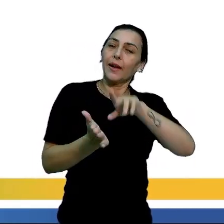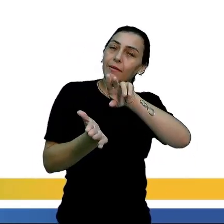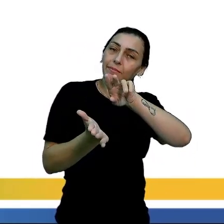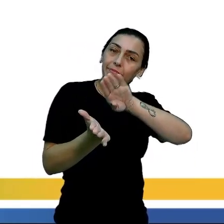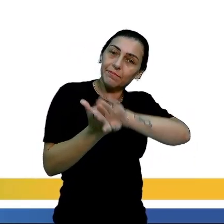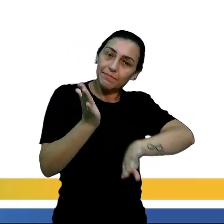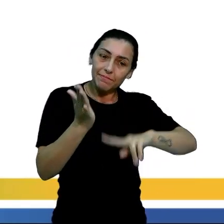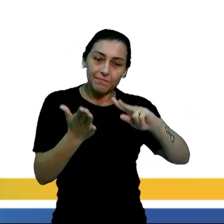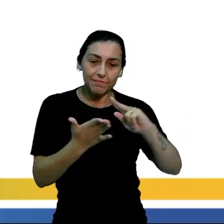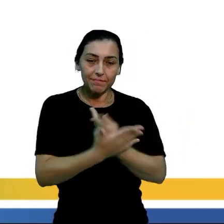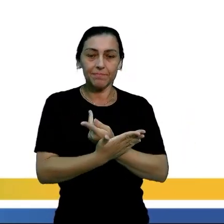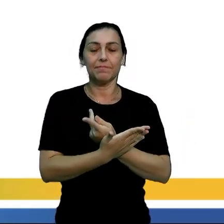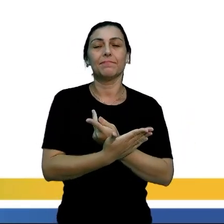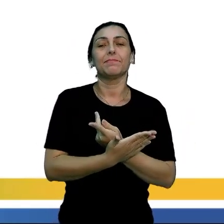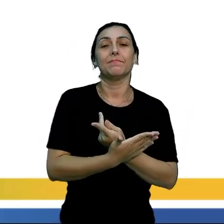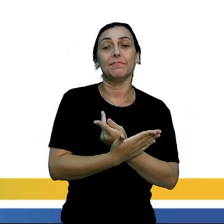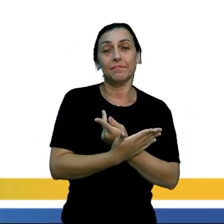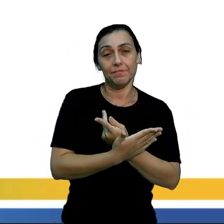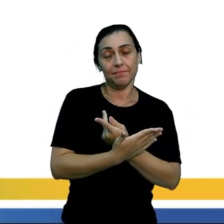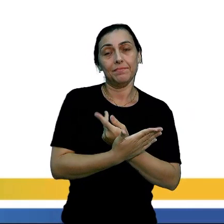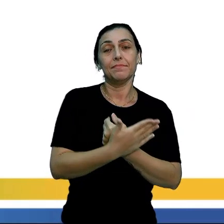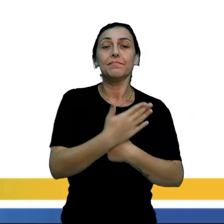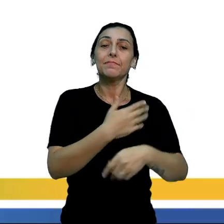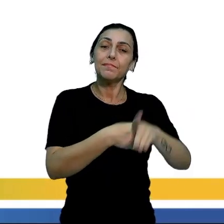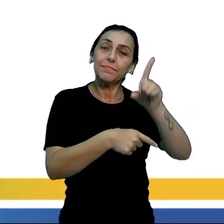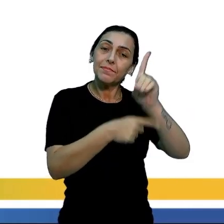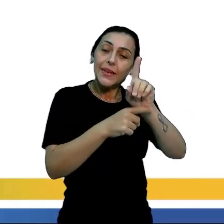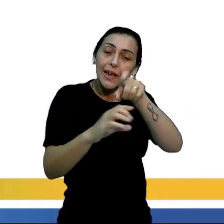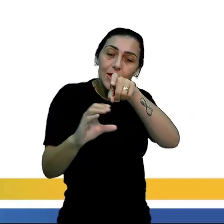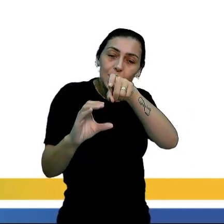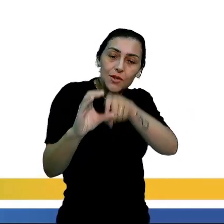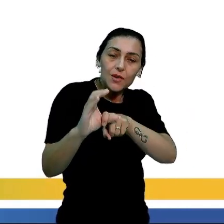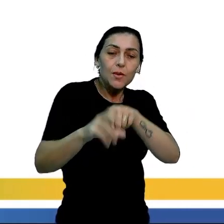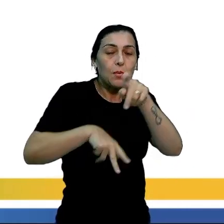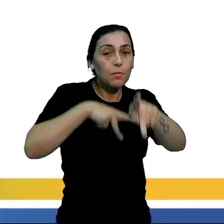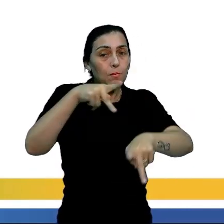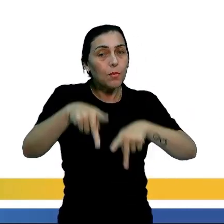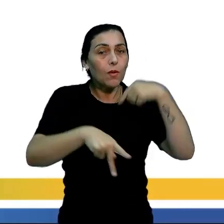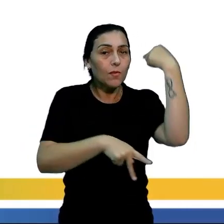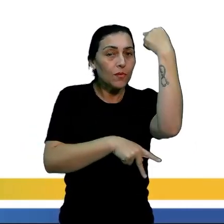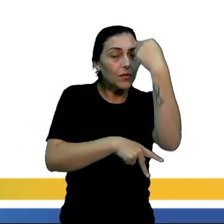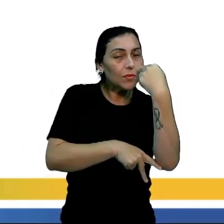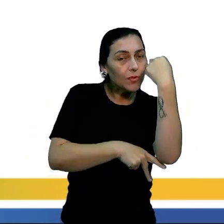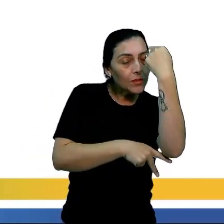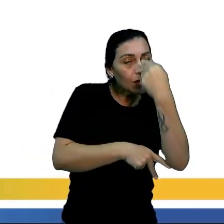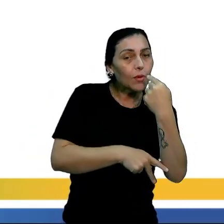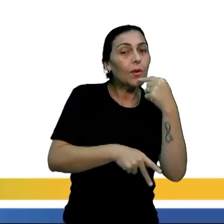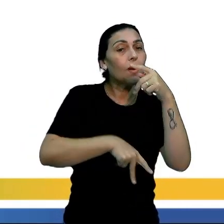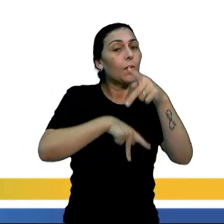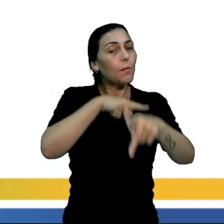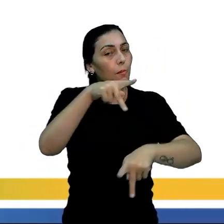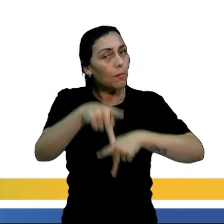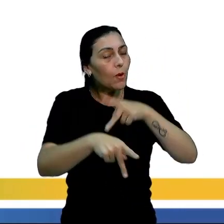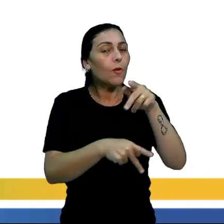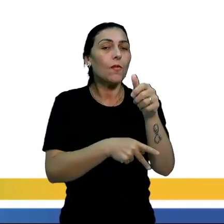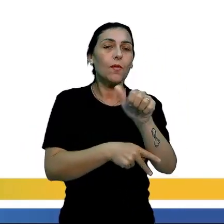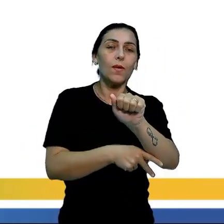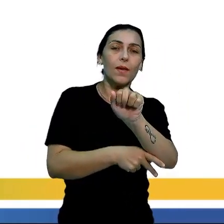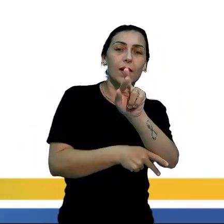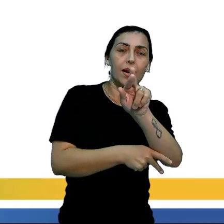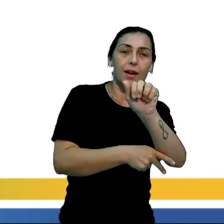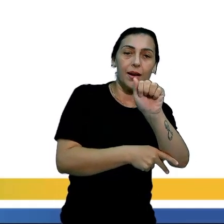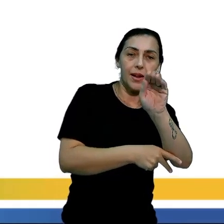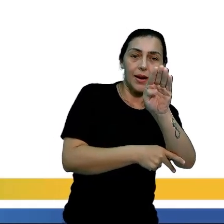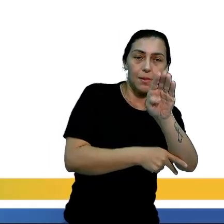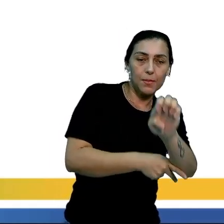também está furada. Letra D, da dívida do povo espanhol para com o povo árabe, né?